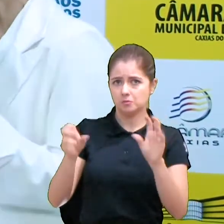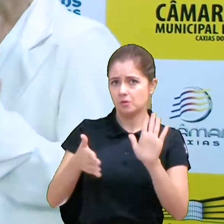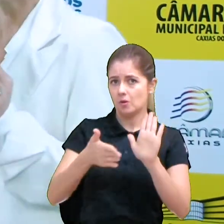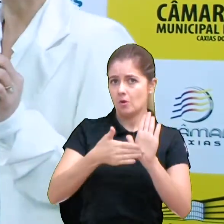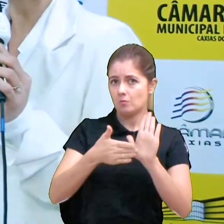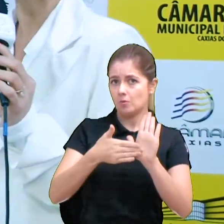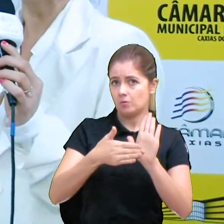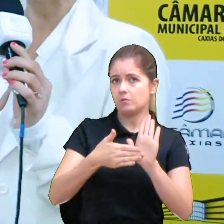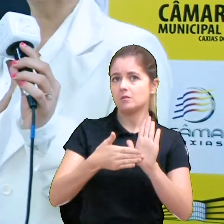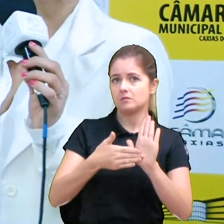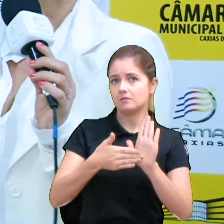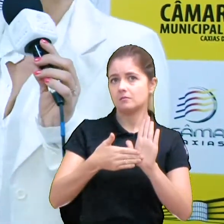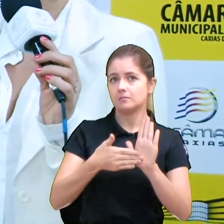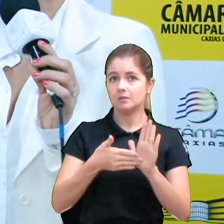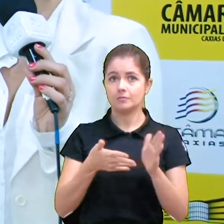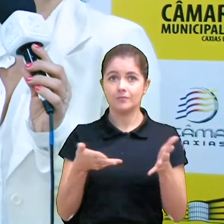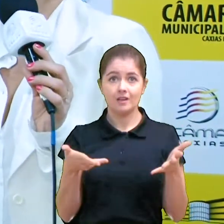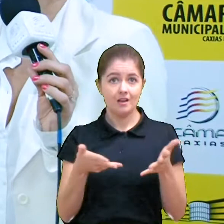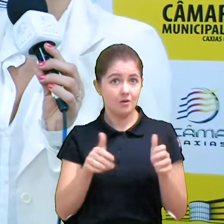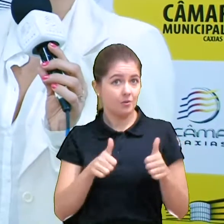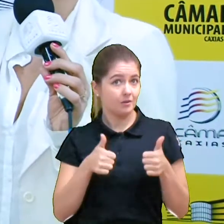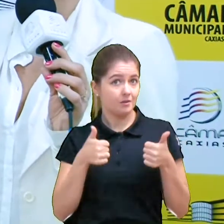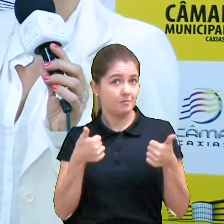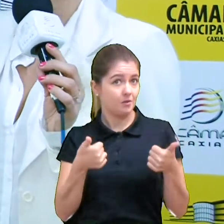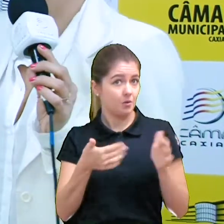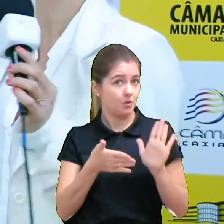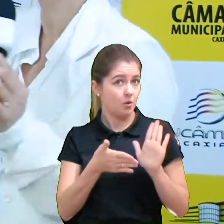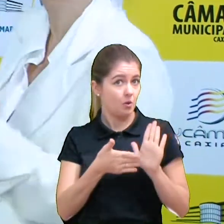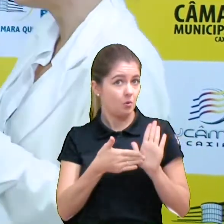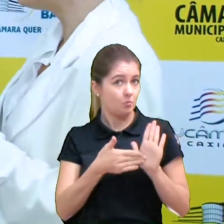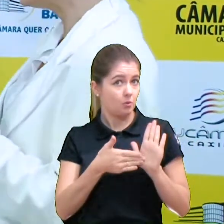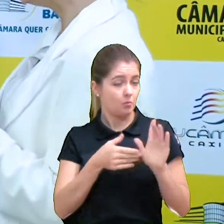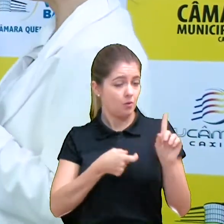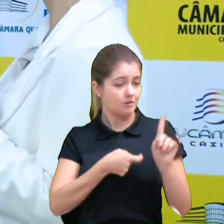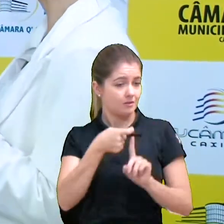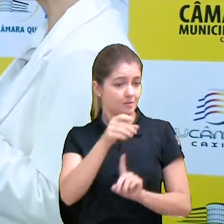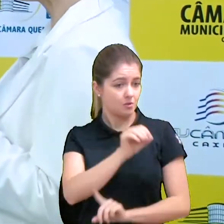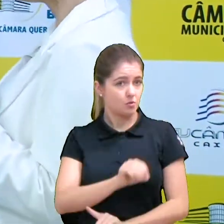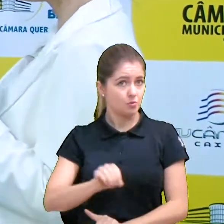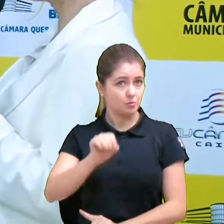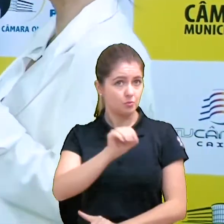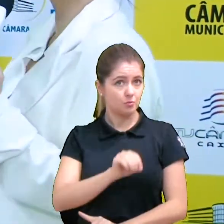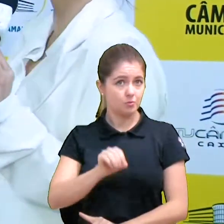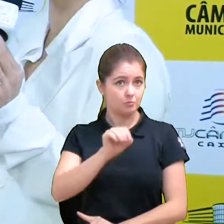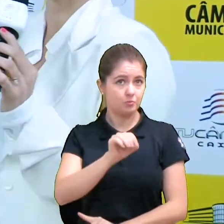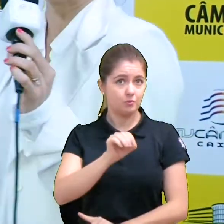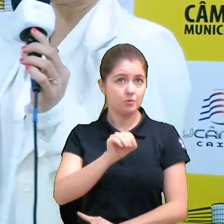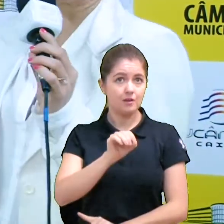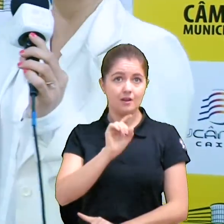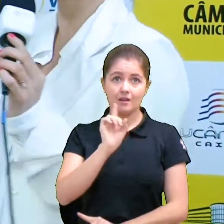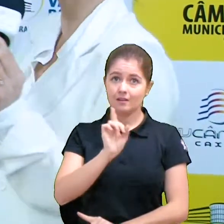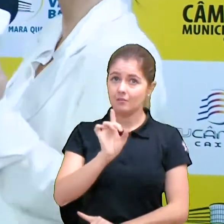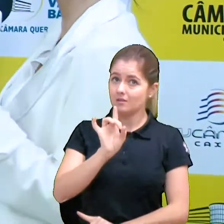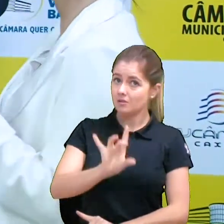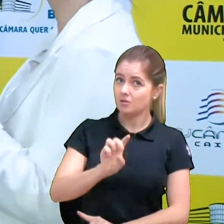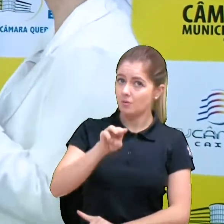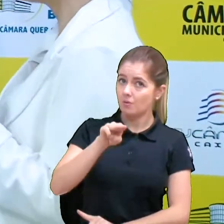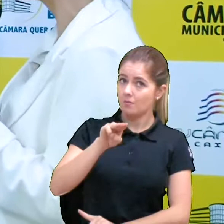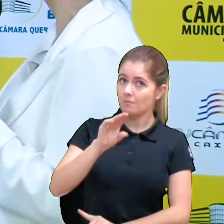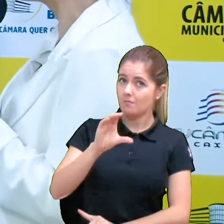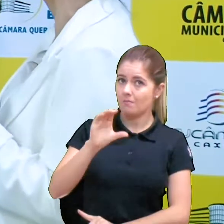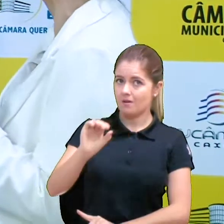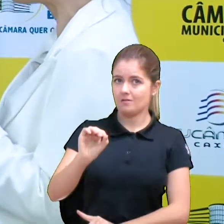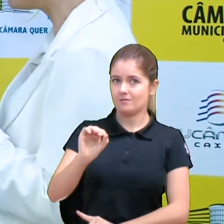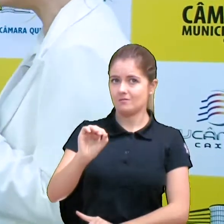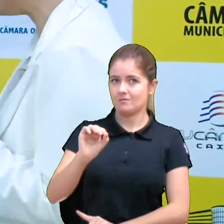né? E nada melhor do que trazer essa proposta no mês de outubro, que a gente diz que não só é março, mas o mês de outubro também é um